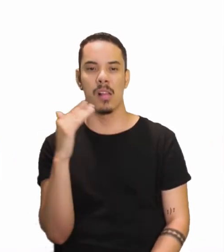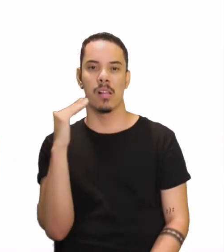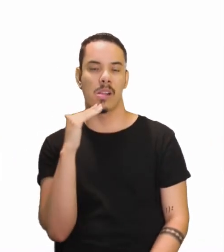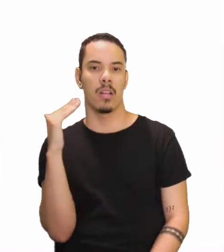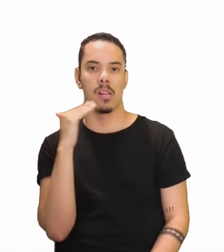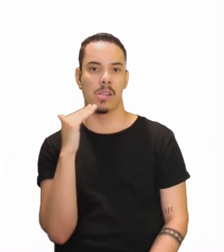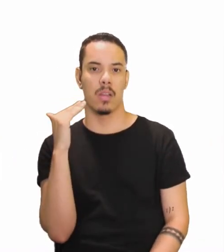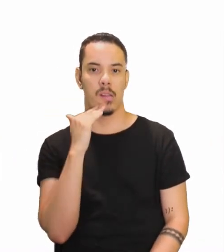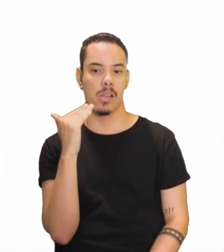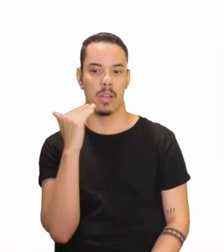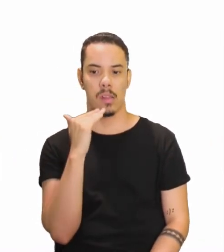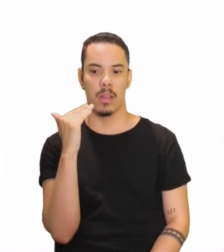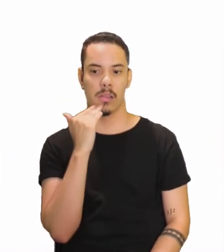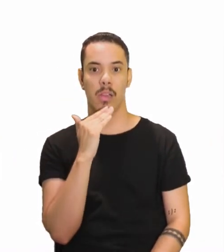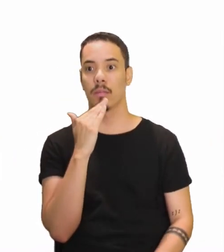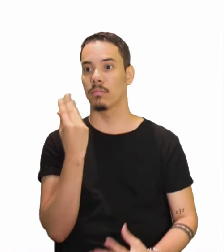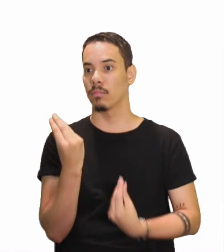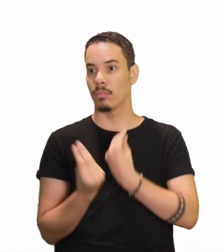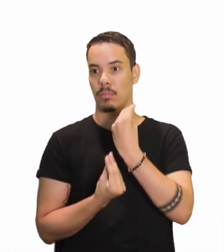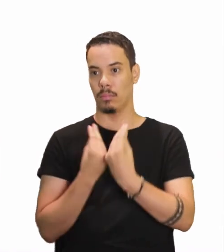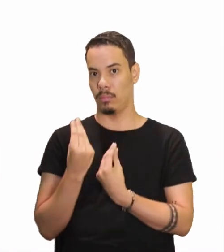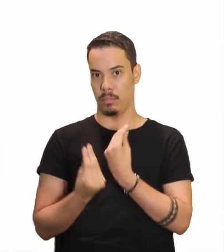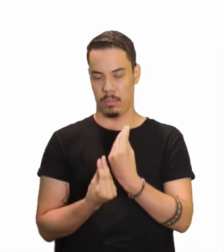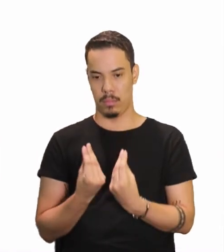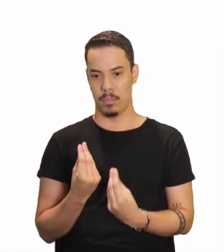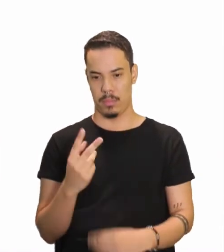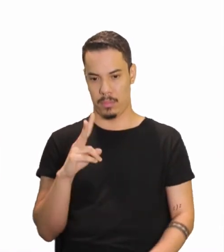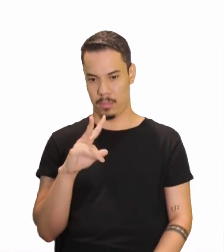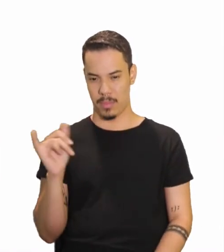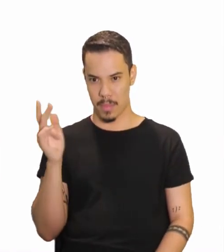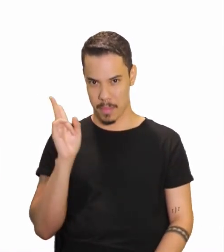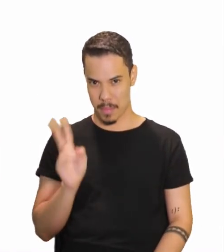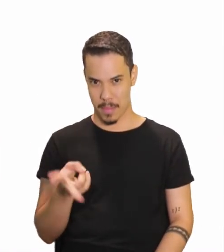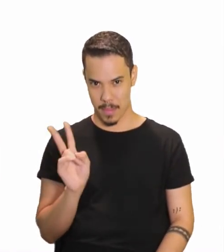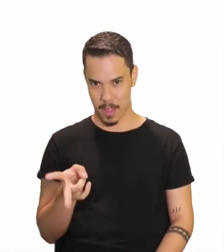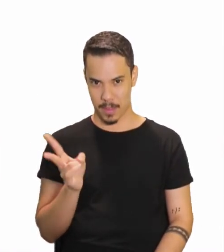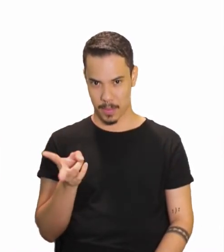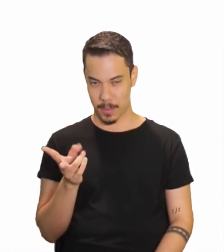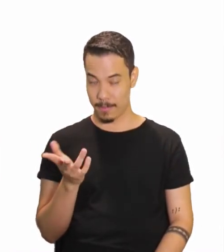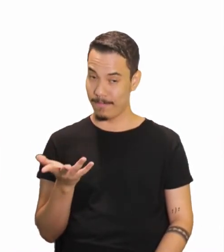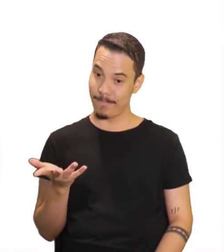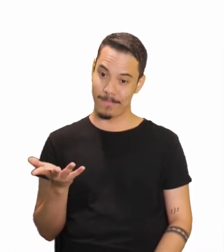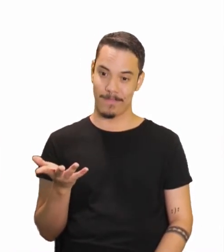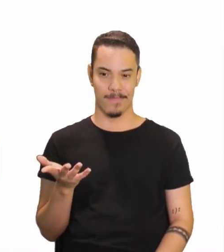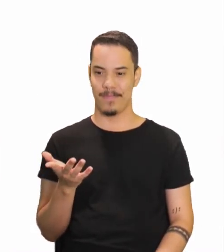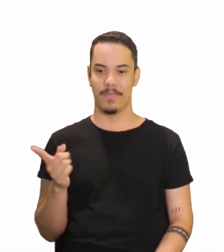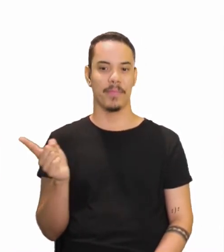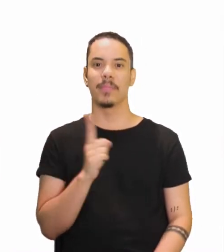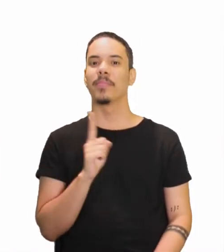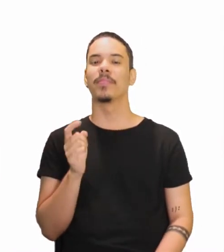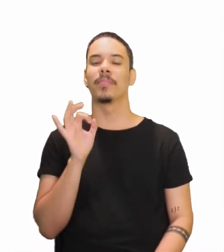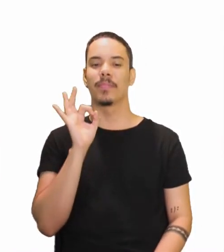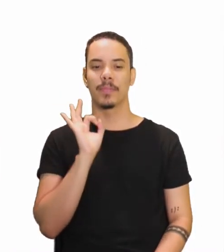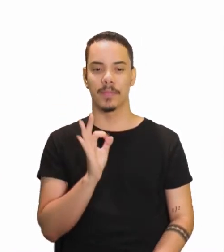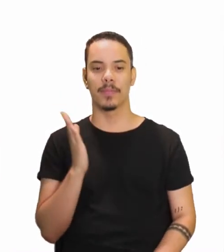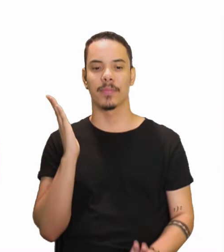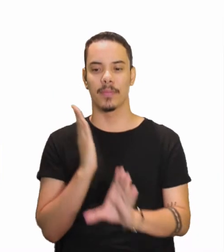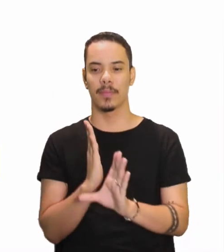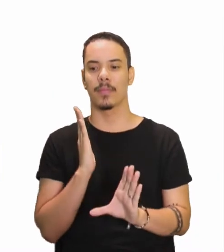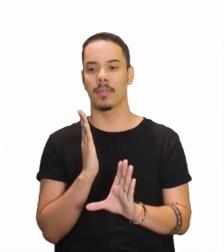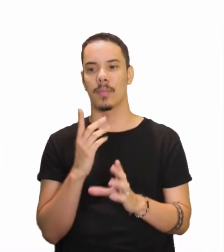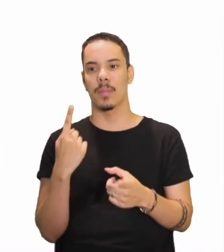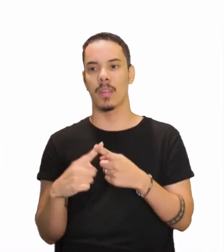imperfeitos. Os imperfeitos, será que eles ficam na mesma sílaba? Não, exatamente por isso.